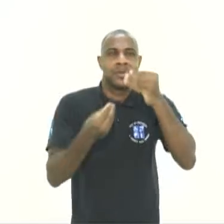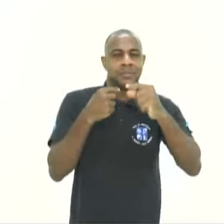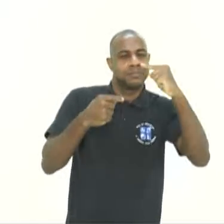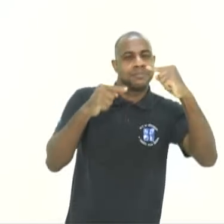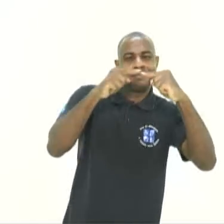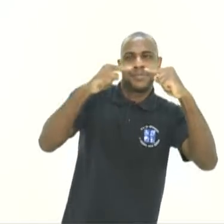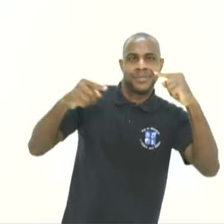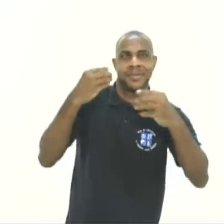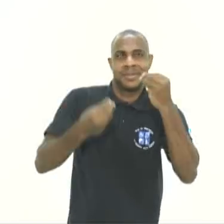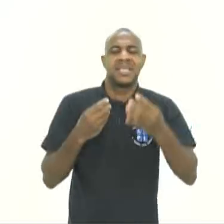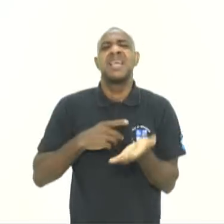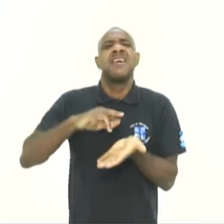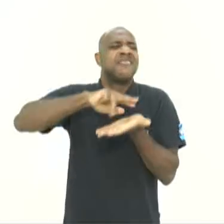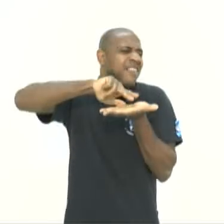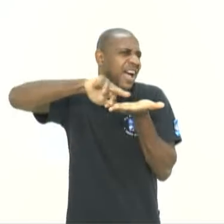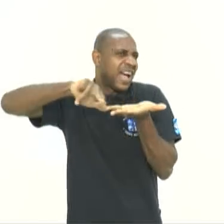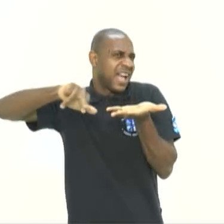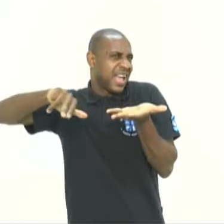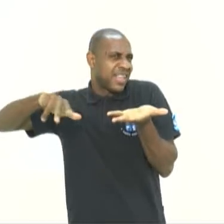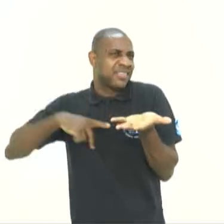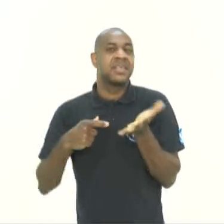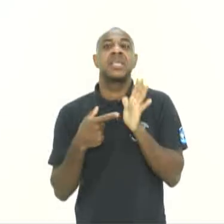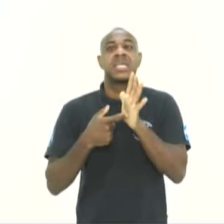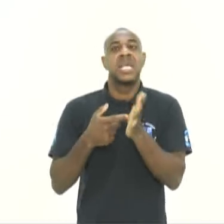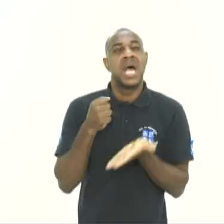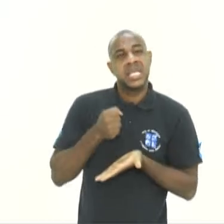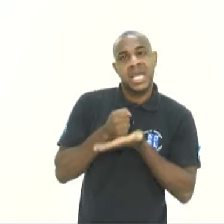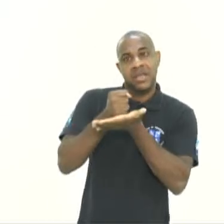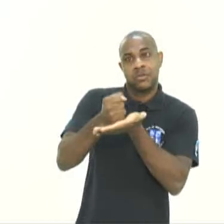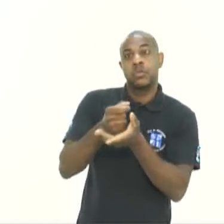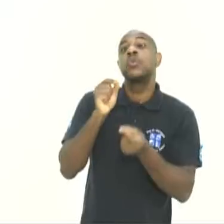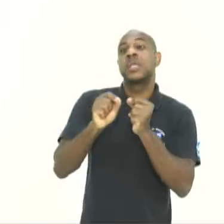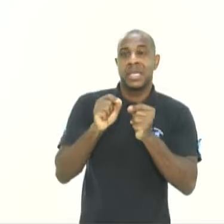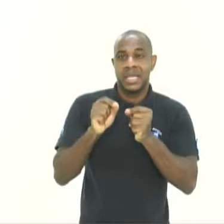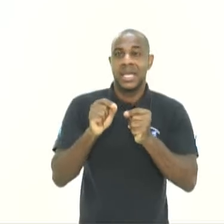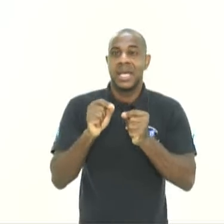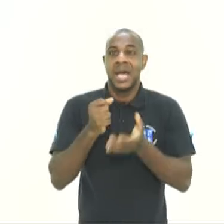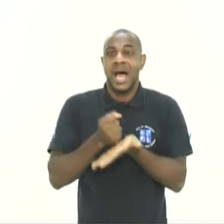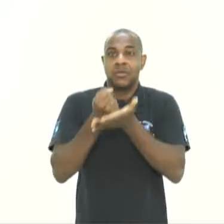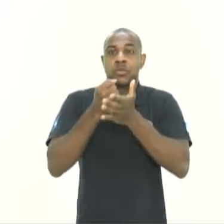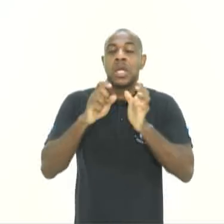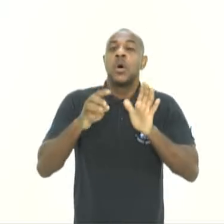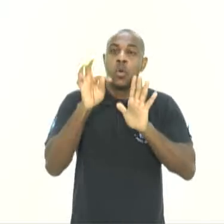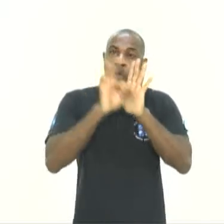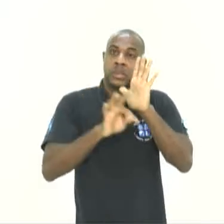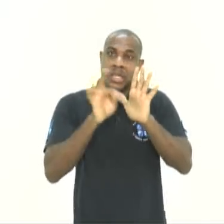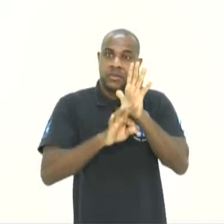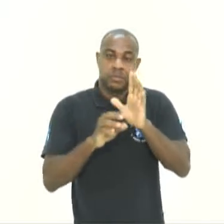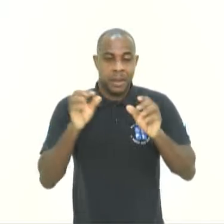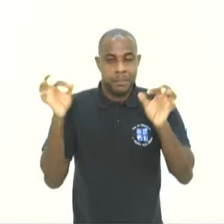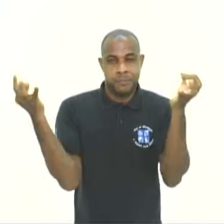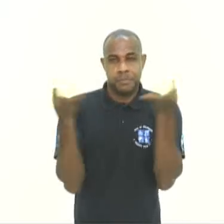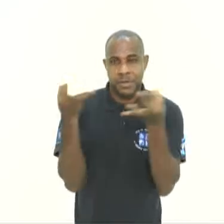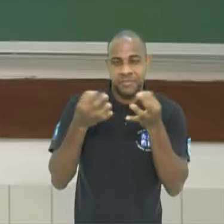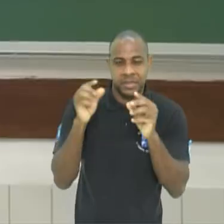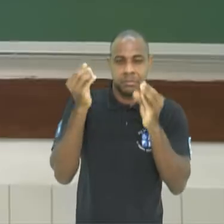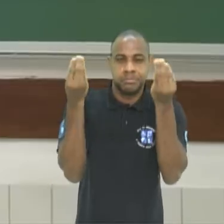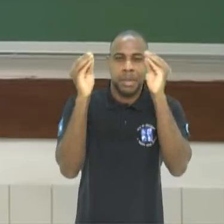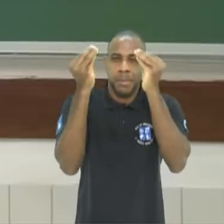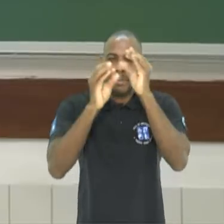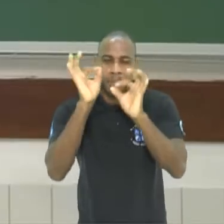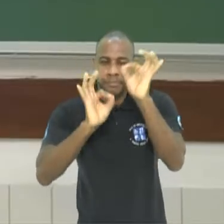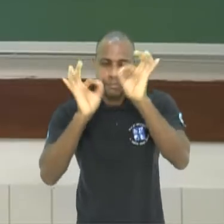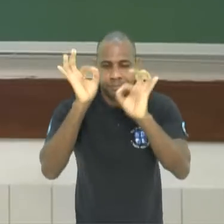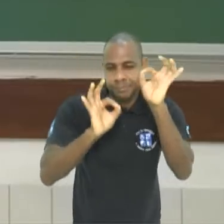coesivos, então existem vários, tá? Que contribuem para que o seu texto fique bem construído. Então você vai construindo, os elementos de